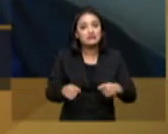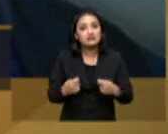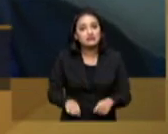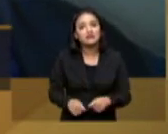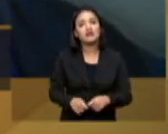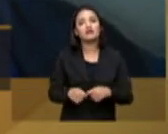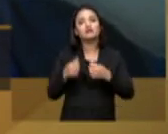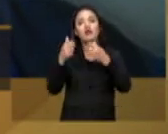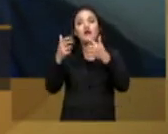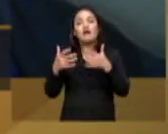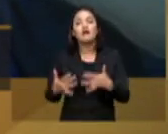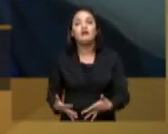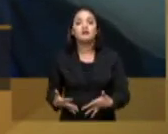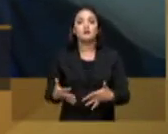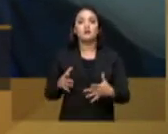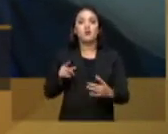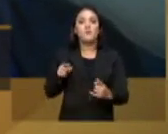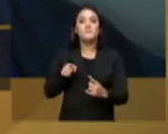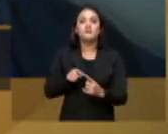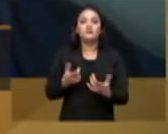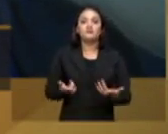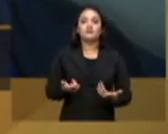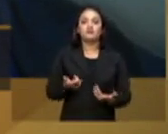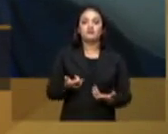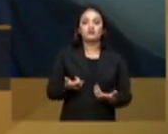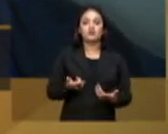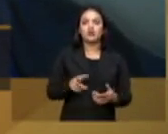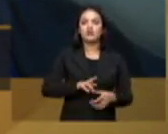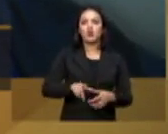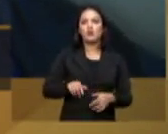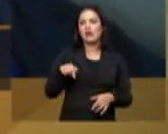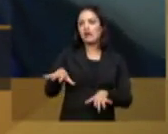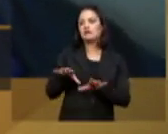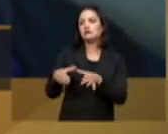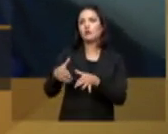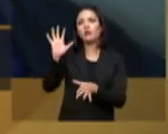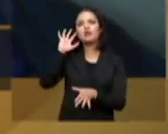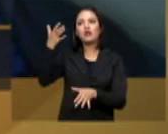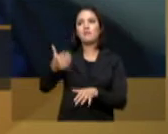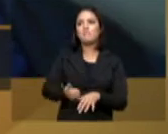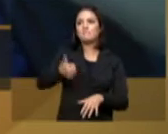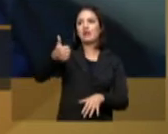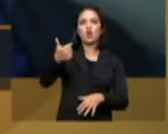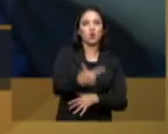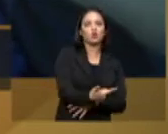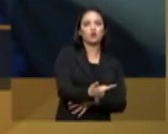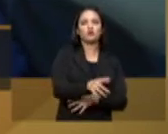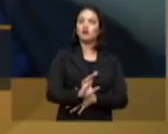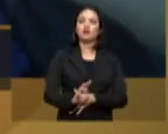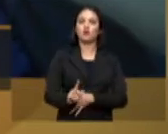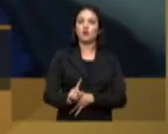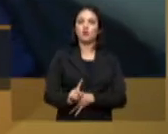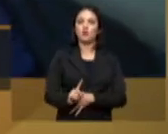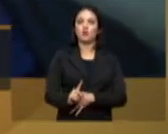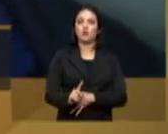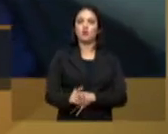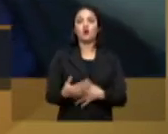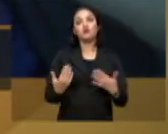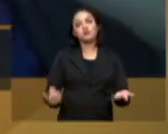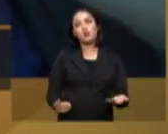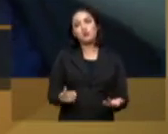da argumentação. Não existe uma decisão melhor do que a outra. Existem decisões que param em pé